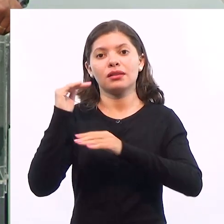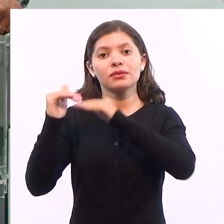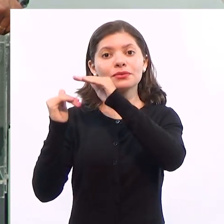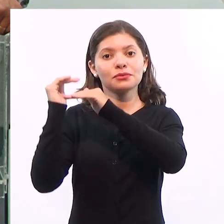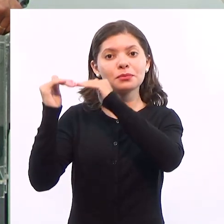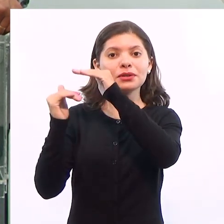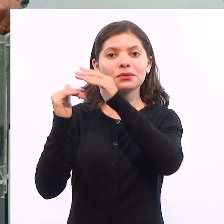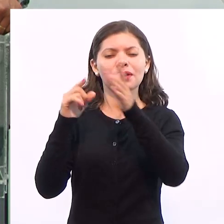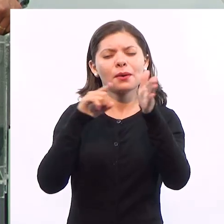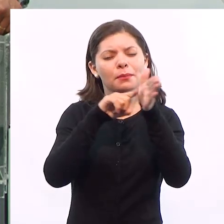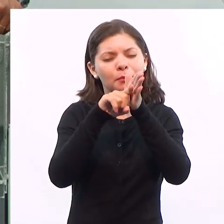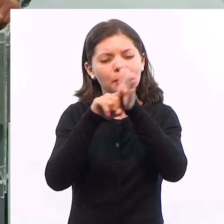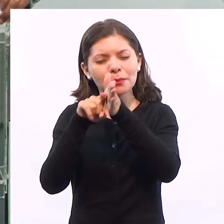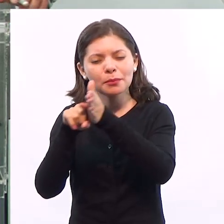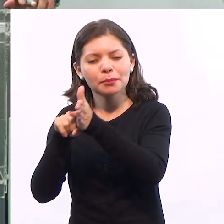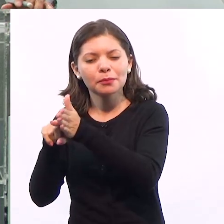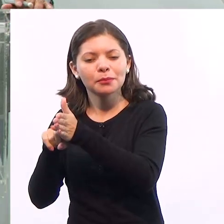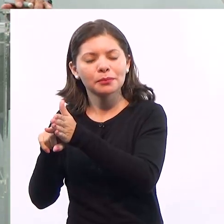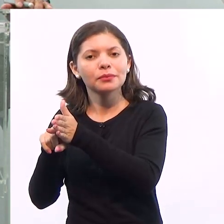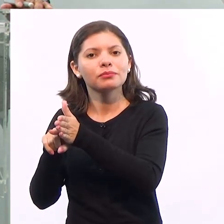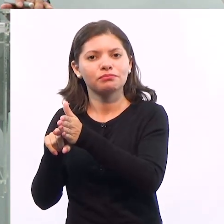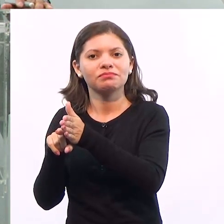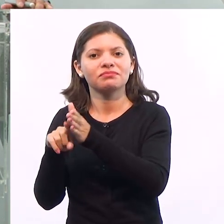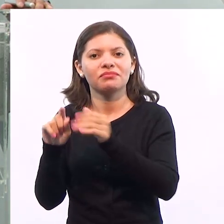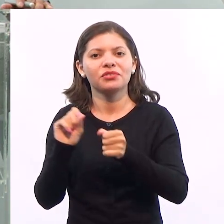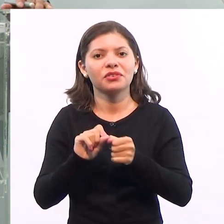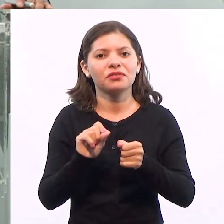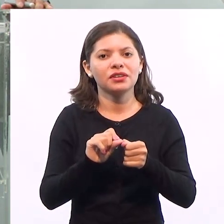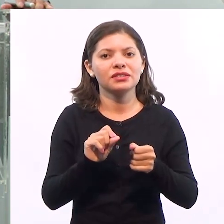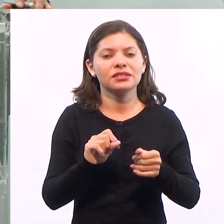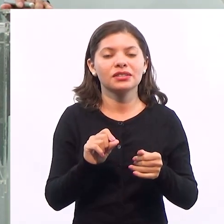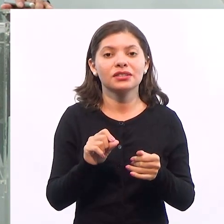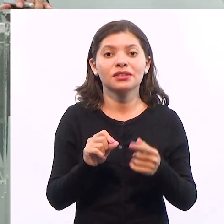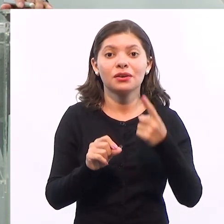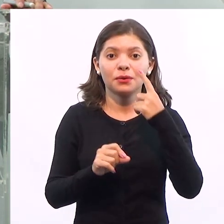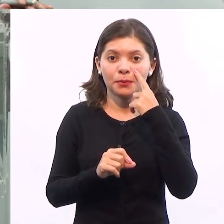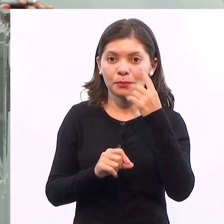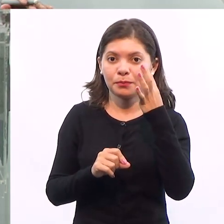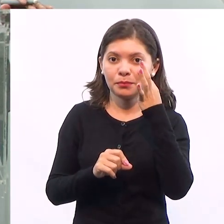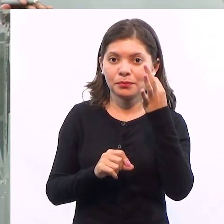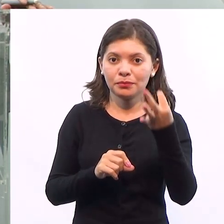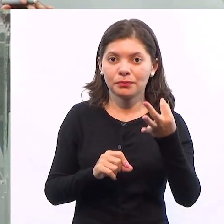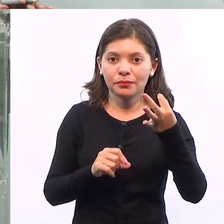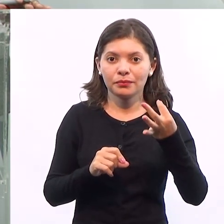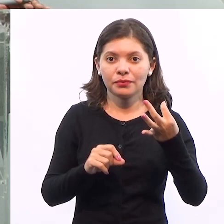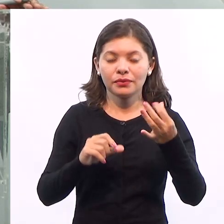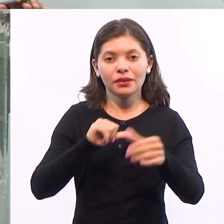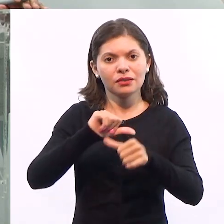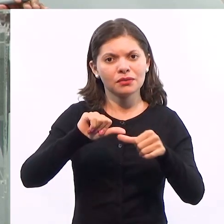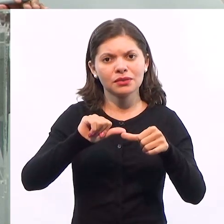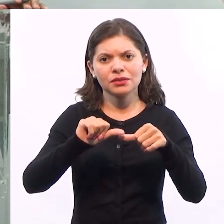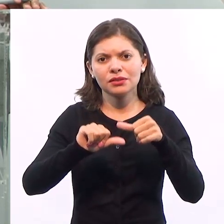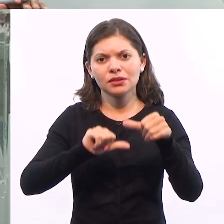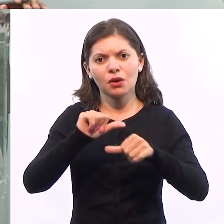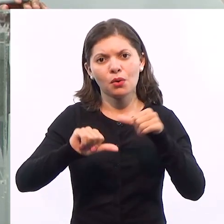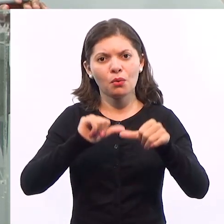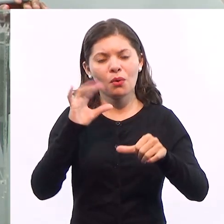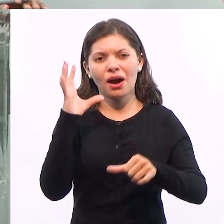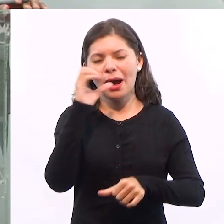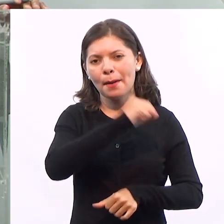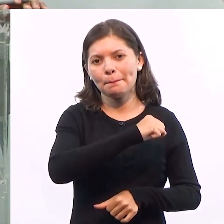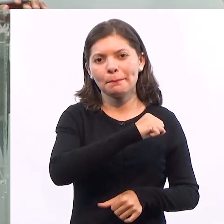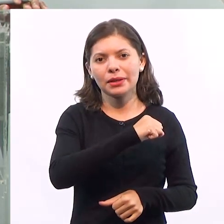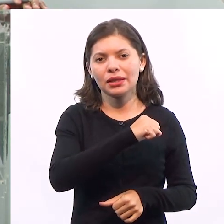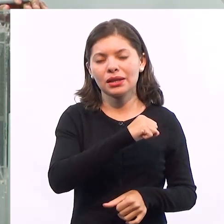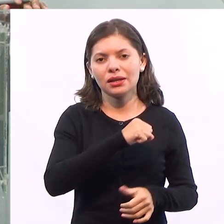organizacional. Tá? Então, pesquisas foram feitas. Lembra, olha aqui como falou, transformações rápidas e inesperadas. Nós acabamos de passar por